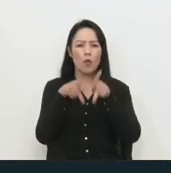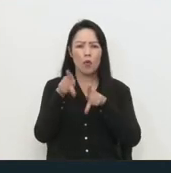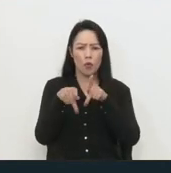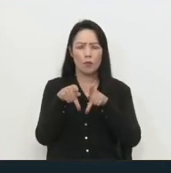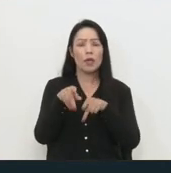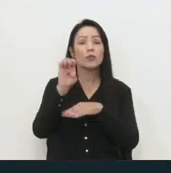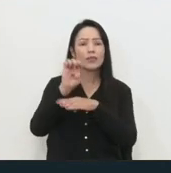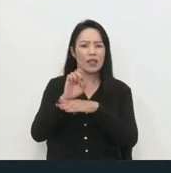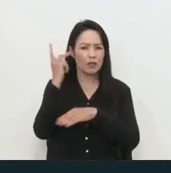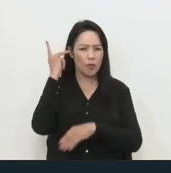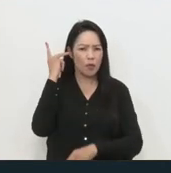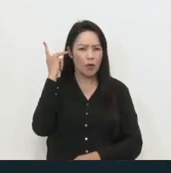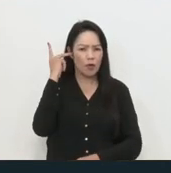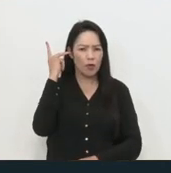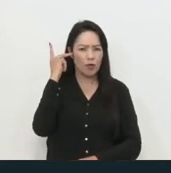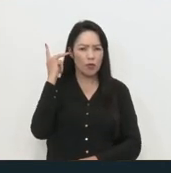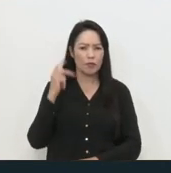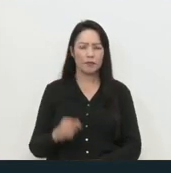de São Paulo